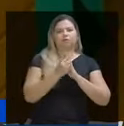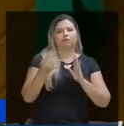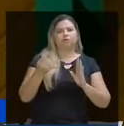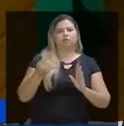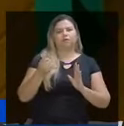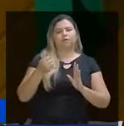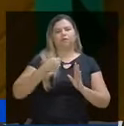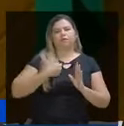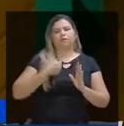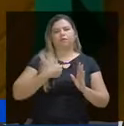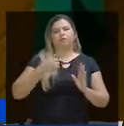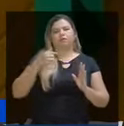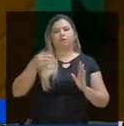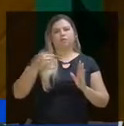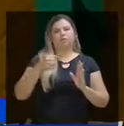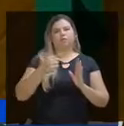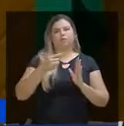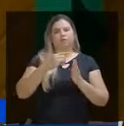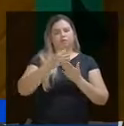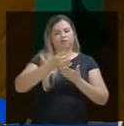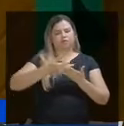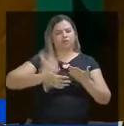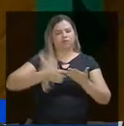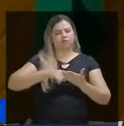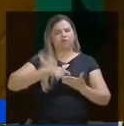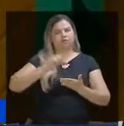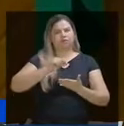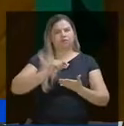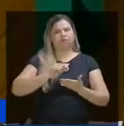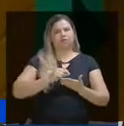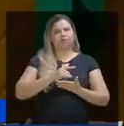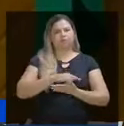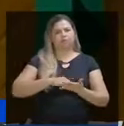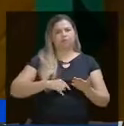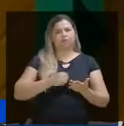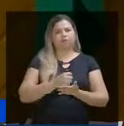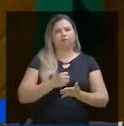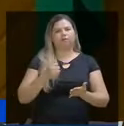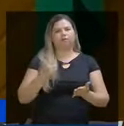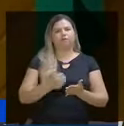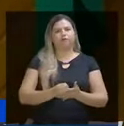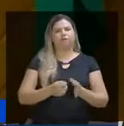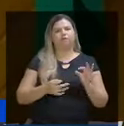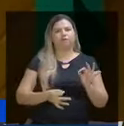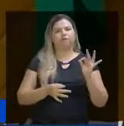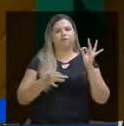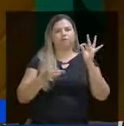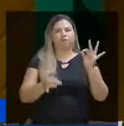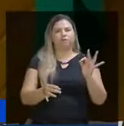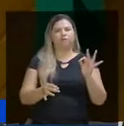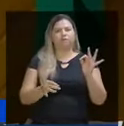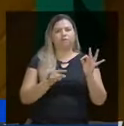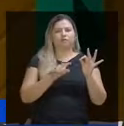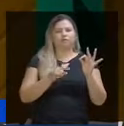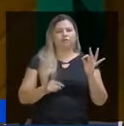no parágrafo 7º do mesmo dispositivo, que essa certidão constará, fará constar